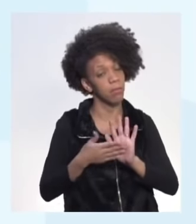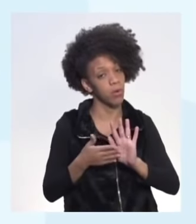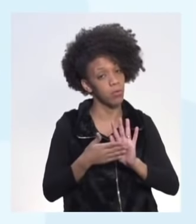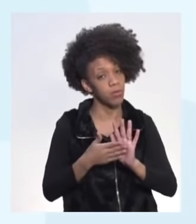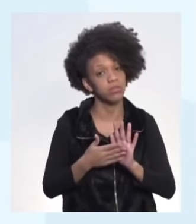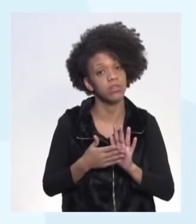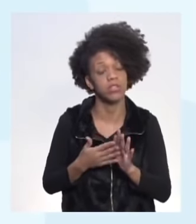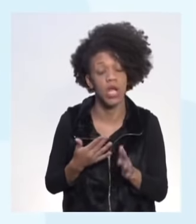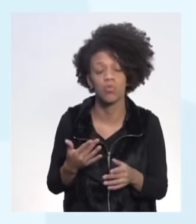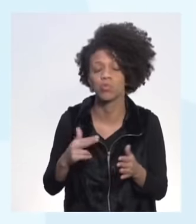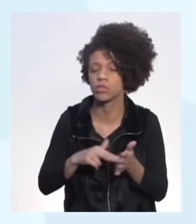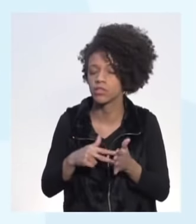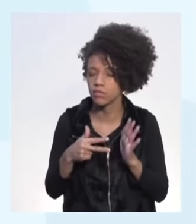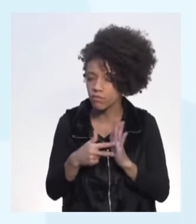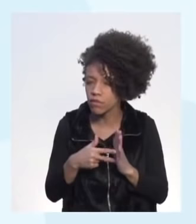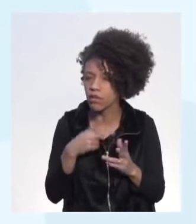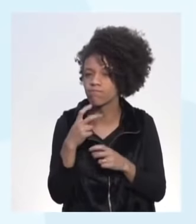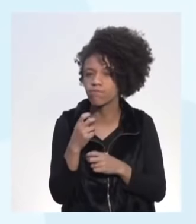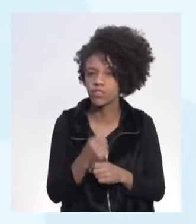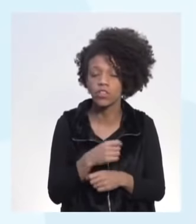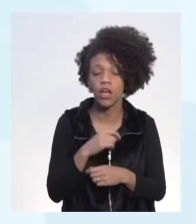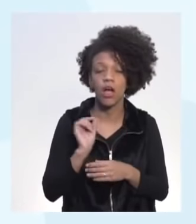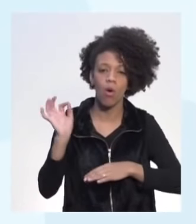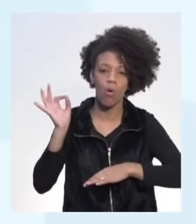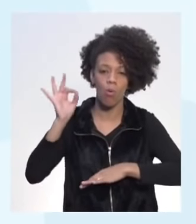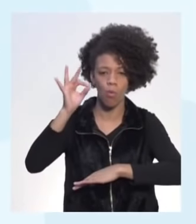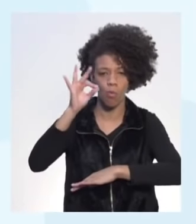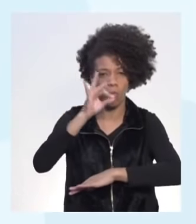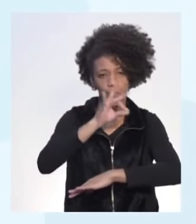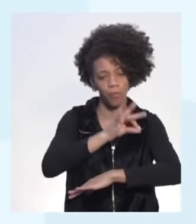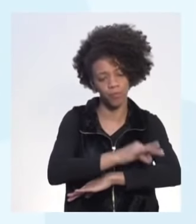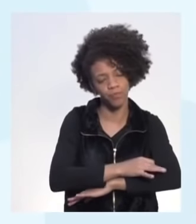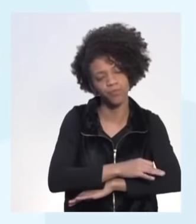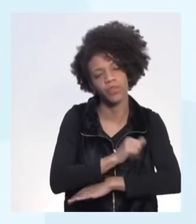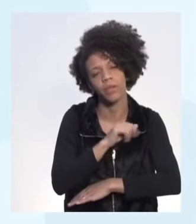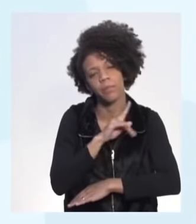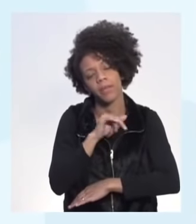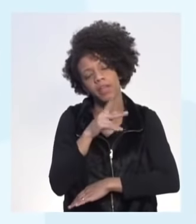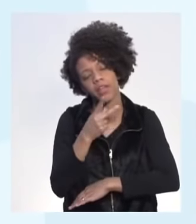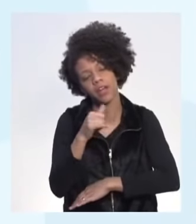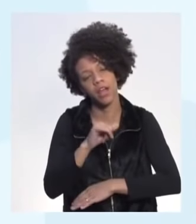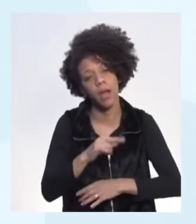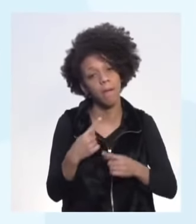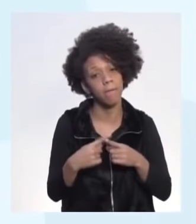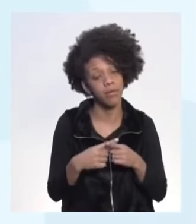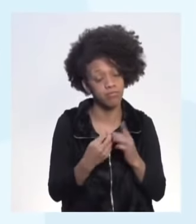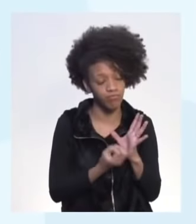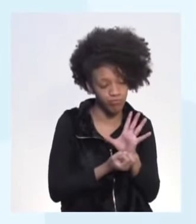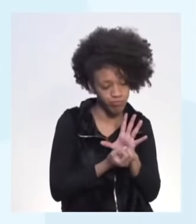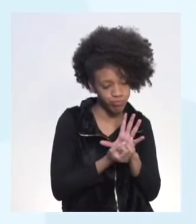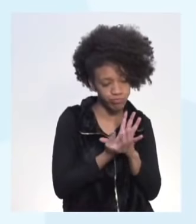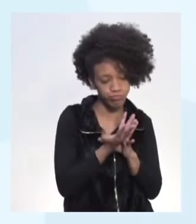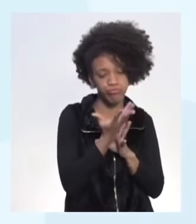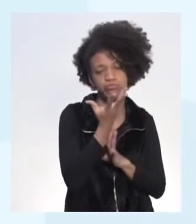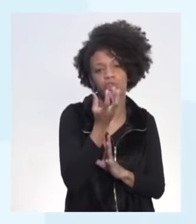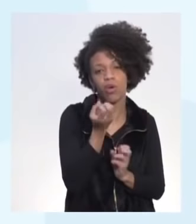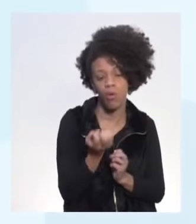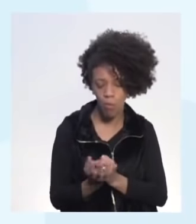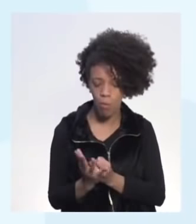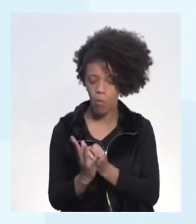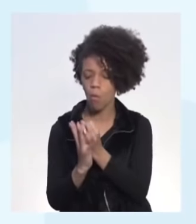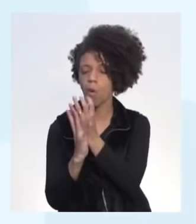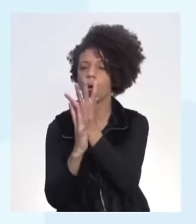aumento significativo da população de abelhas no mundo, pois várias espécies de flores silvestres estão crescendo livremente nos parques